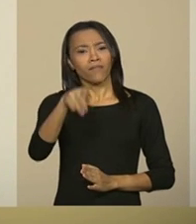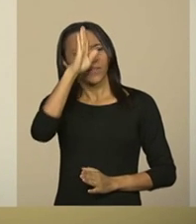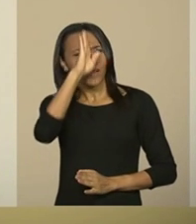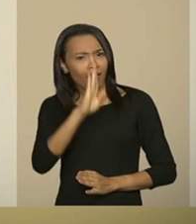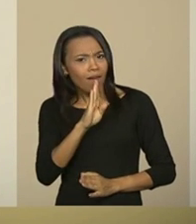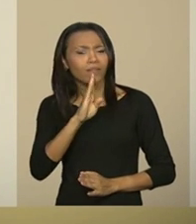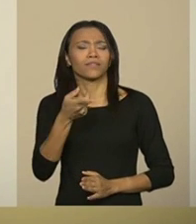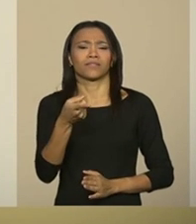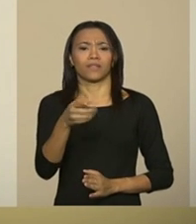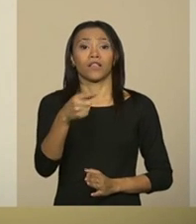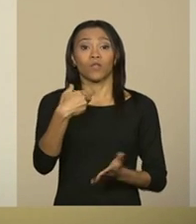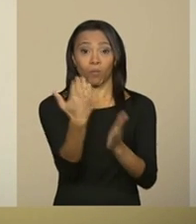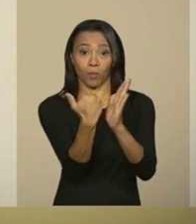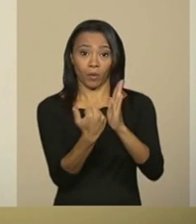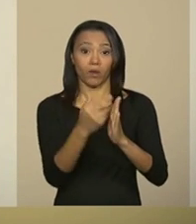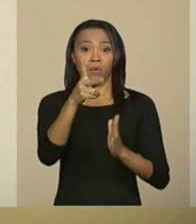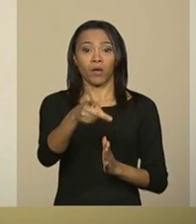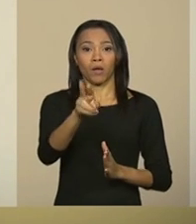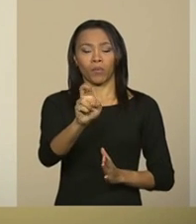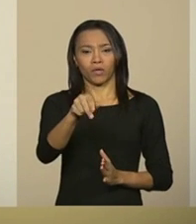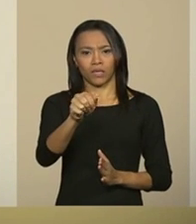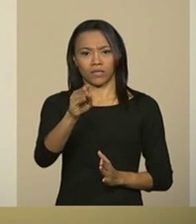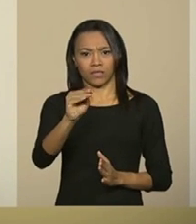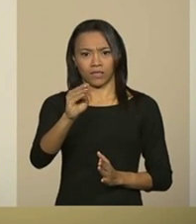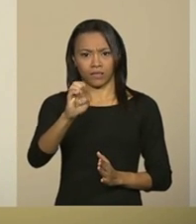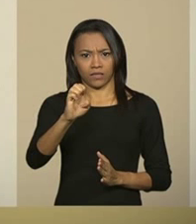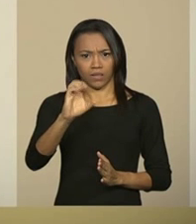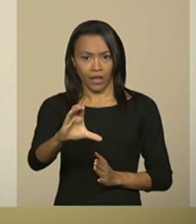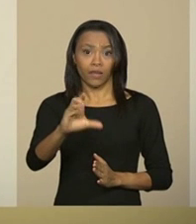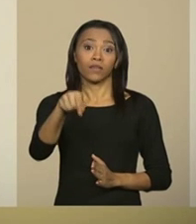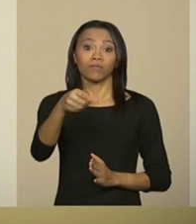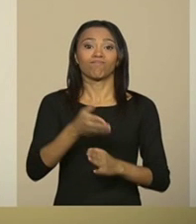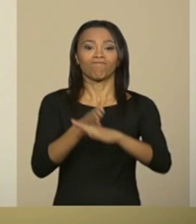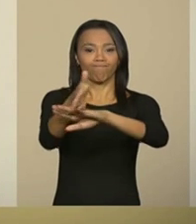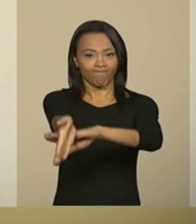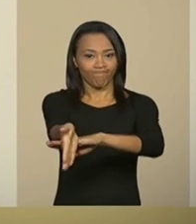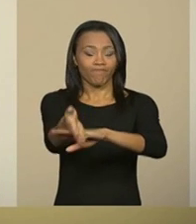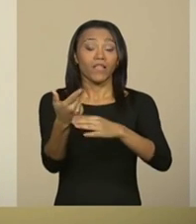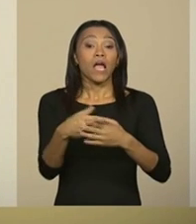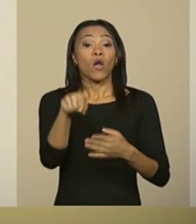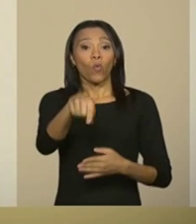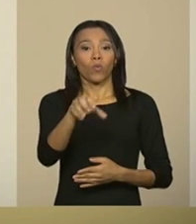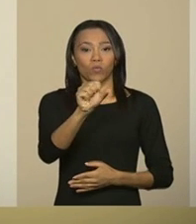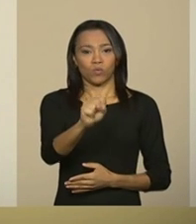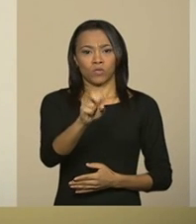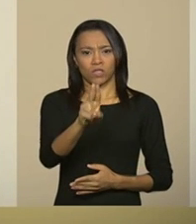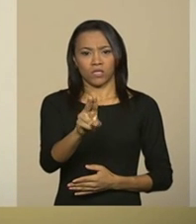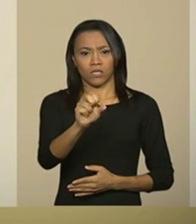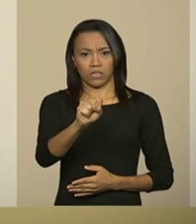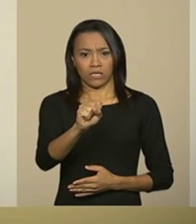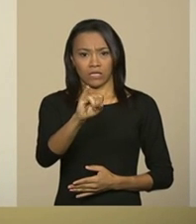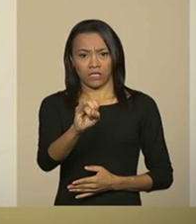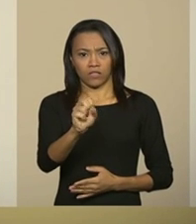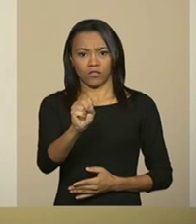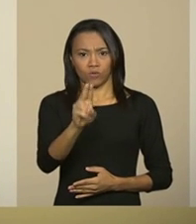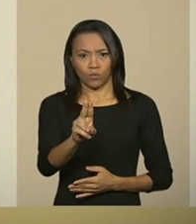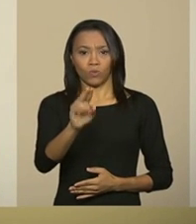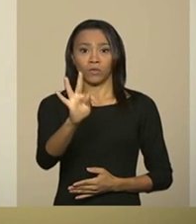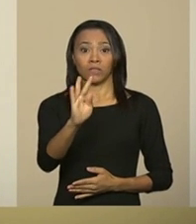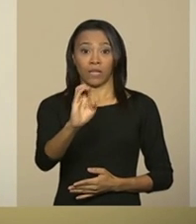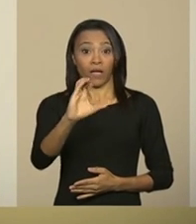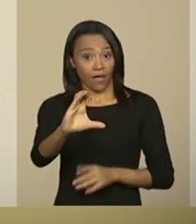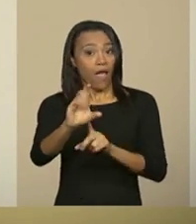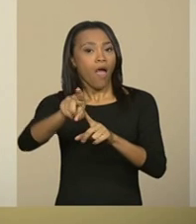pronatec nosso programa nacional de acesso ao ensino técnico e ao emprego ou se o técnico luciano damos mais uma alternativa